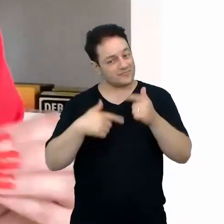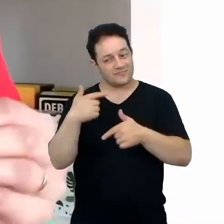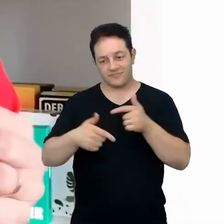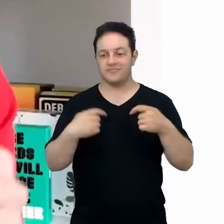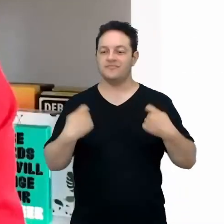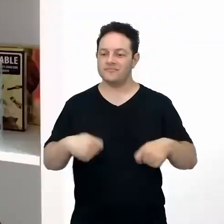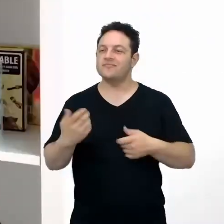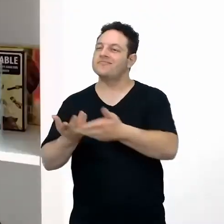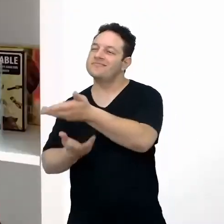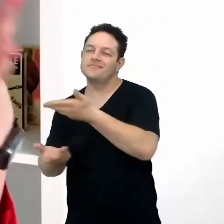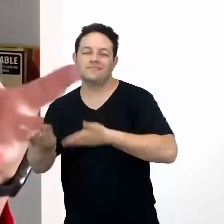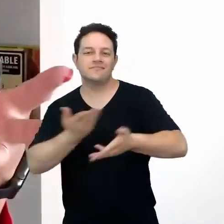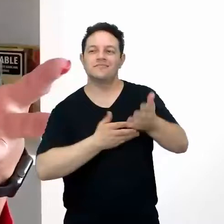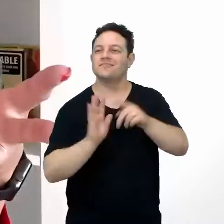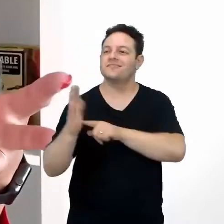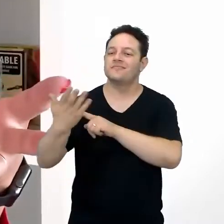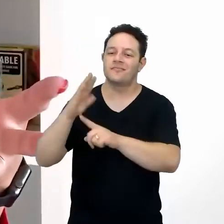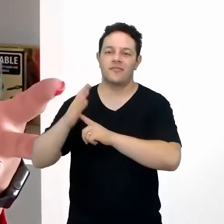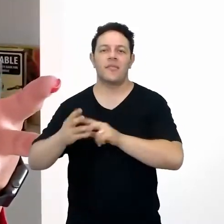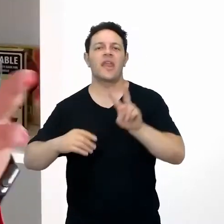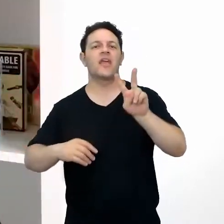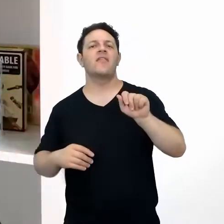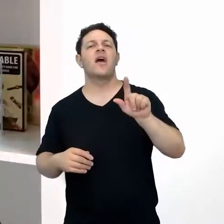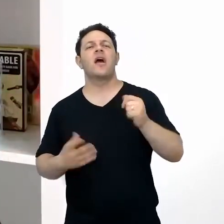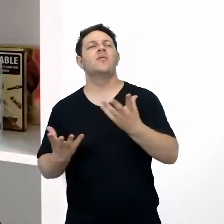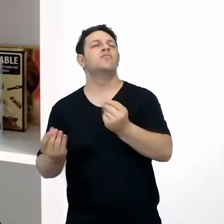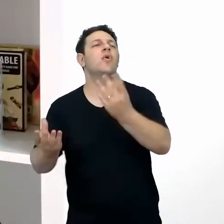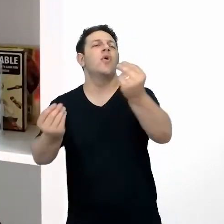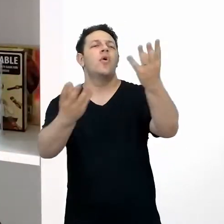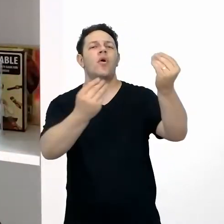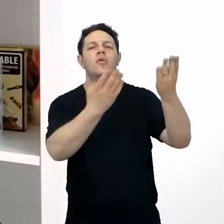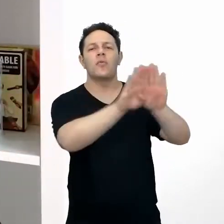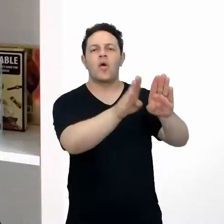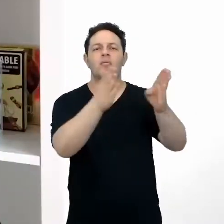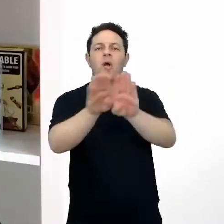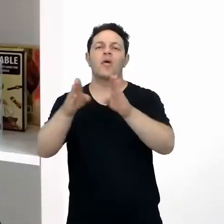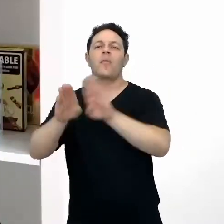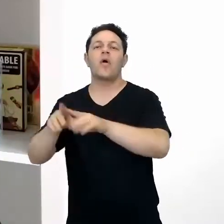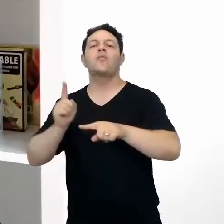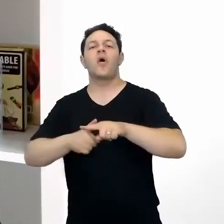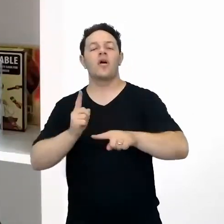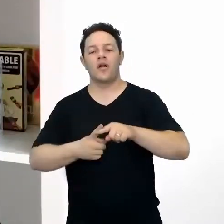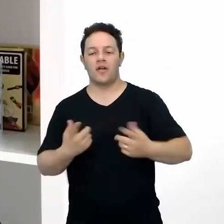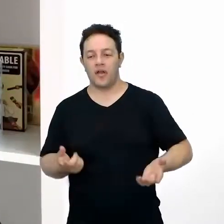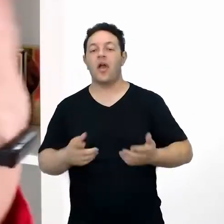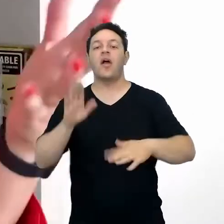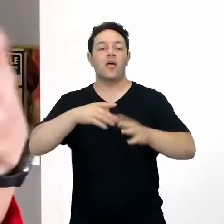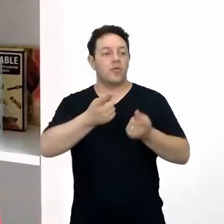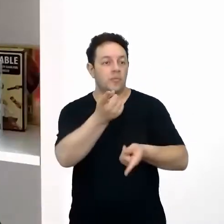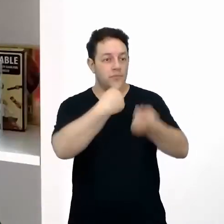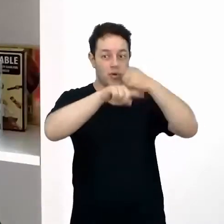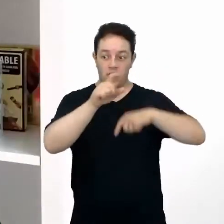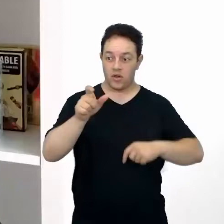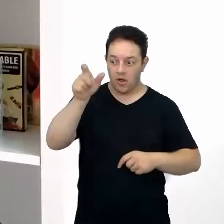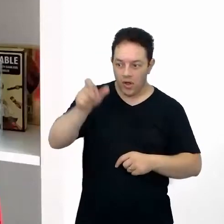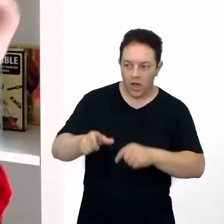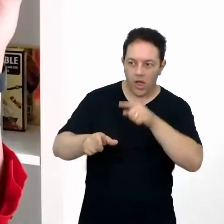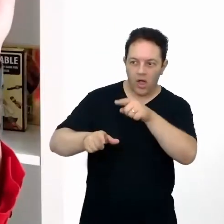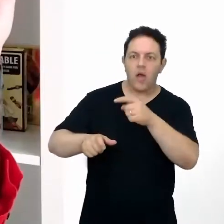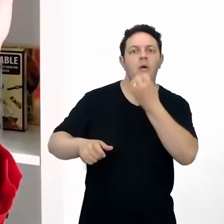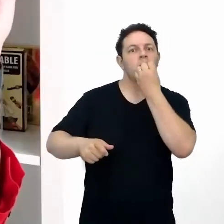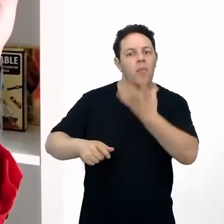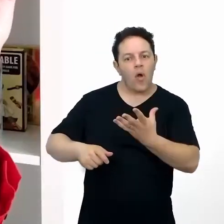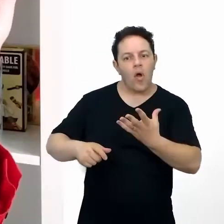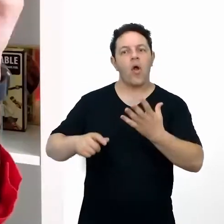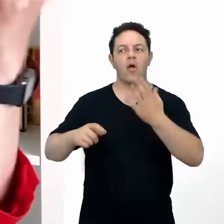se relacionar. Quantas vagas nem vão para o mercado porque são fechadas por indicação? Quantas promoções são dadas para pessoas que simplesmente são